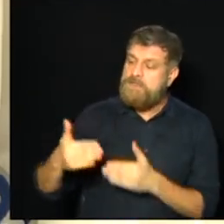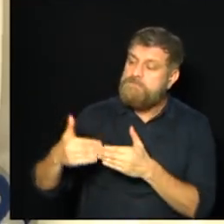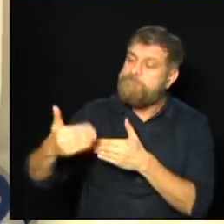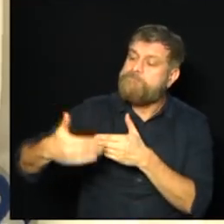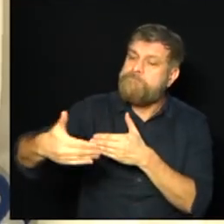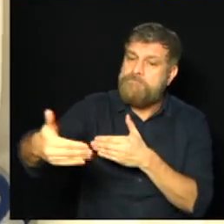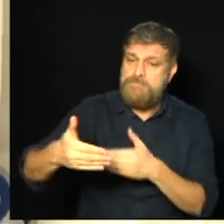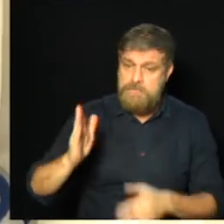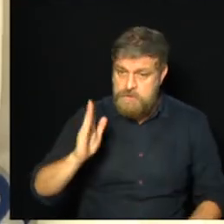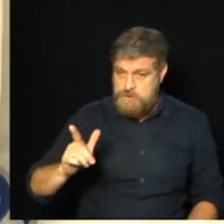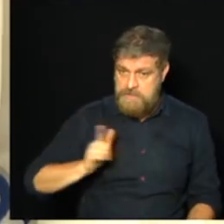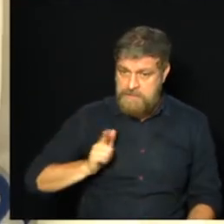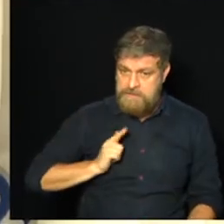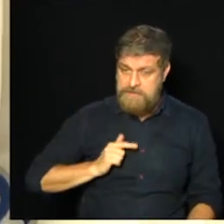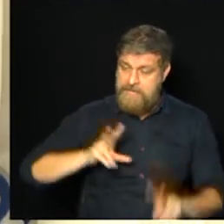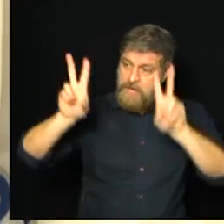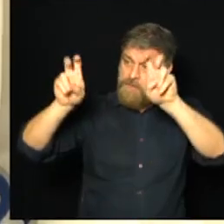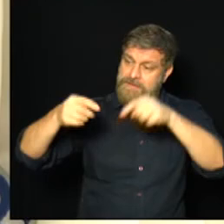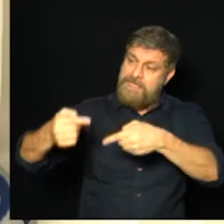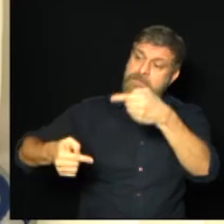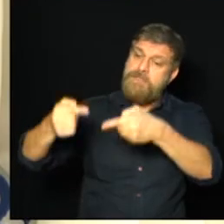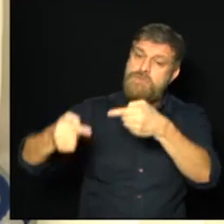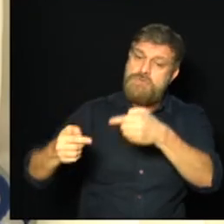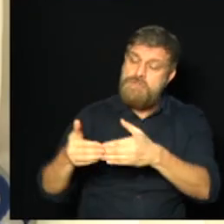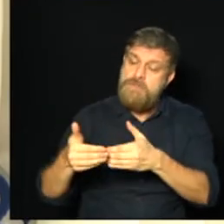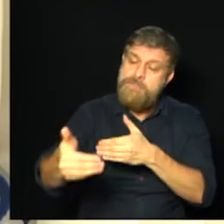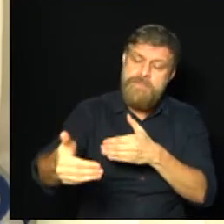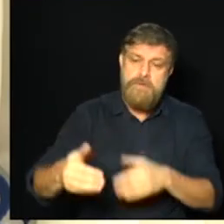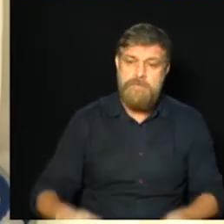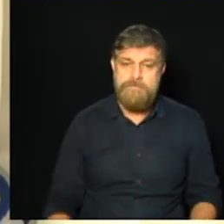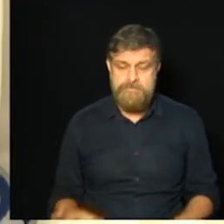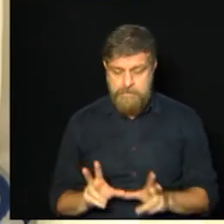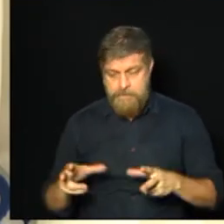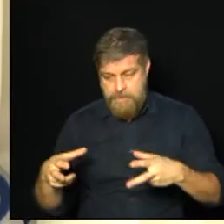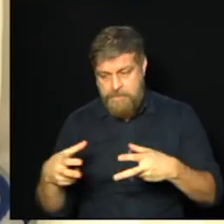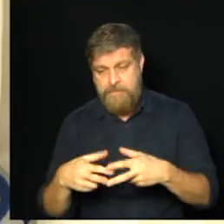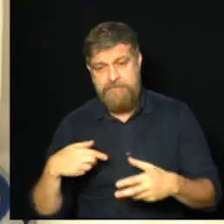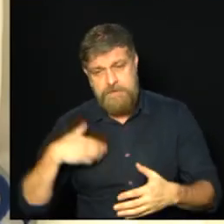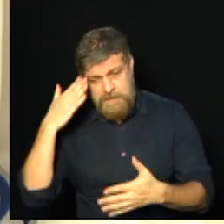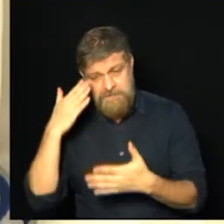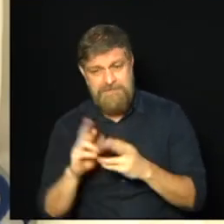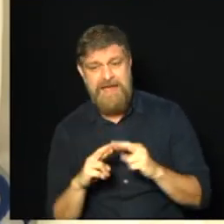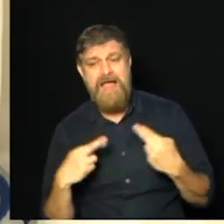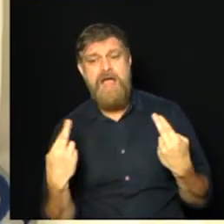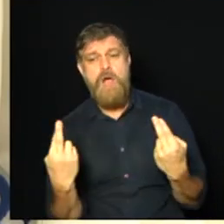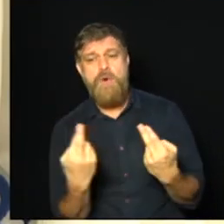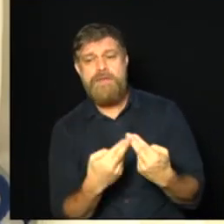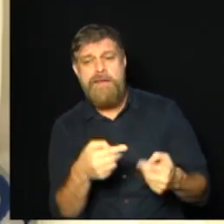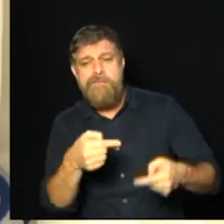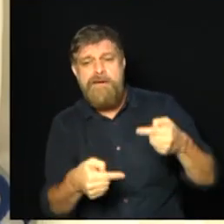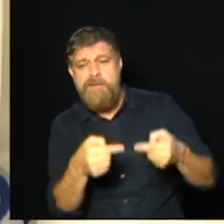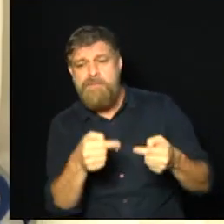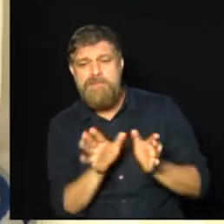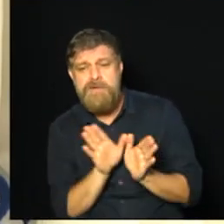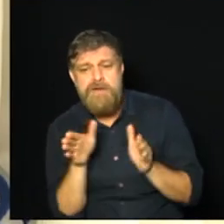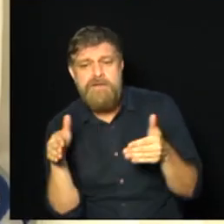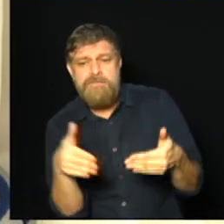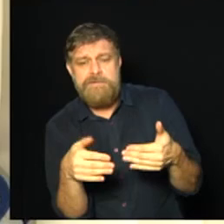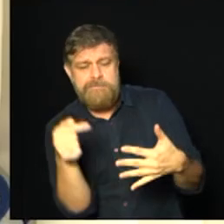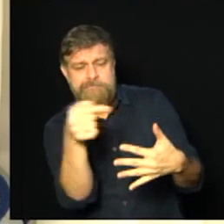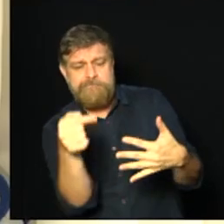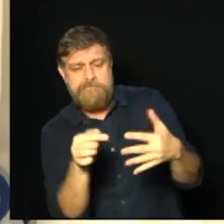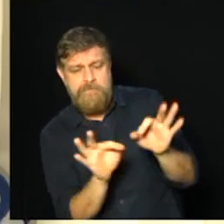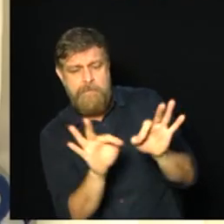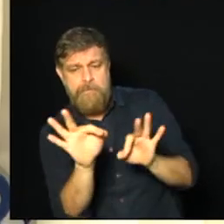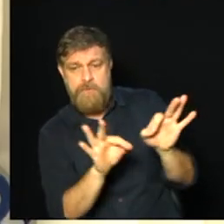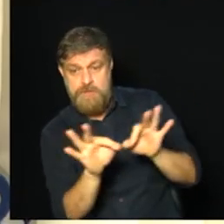comissão? Já tem o próximo tema a ser discutido? Então, a comissão provavelmente se reunirá para se debruçar em alguns projetos que